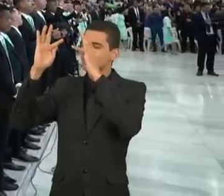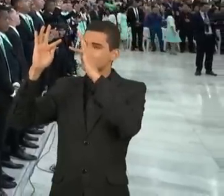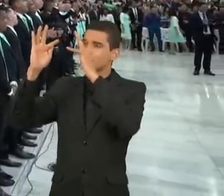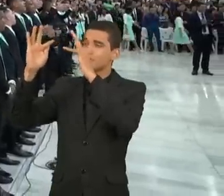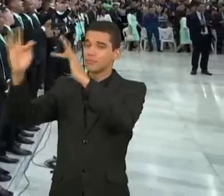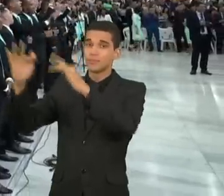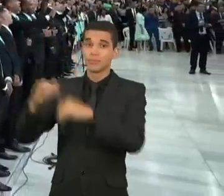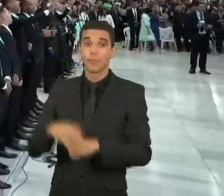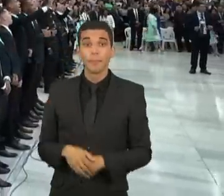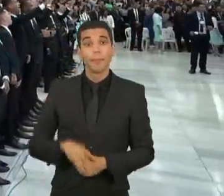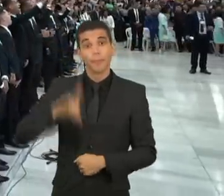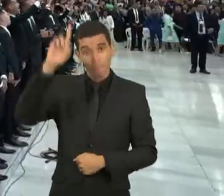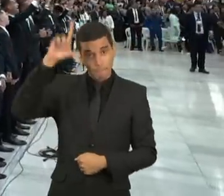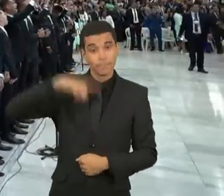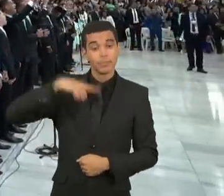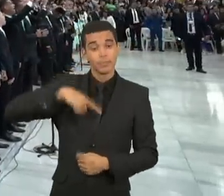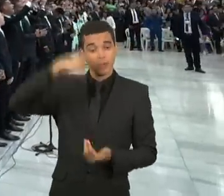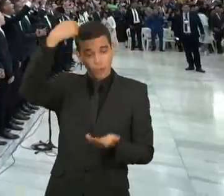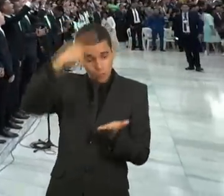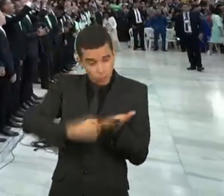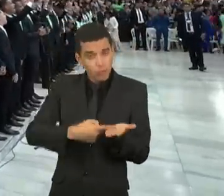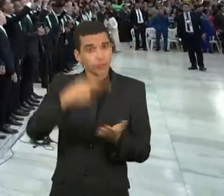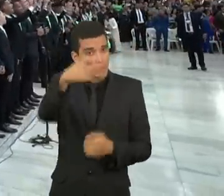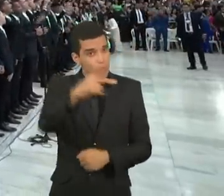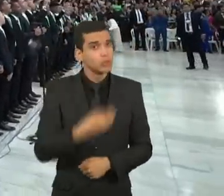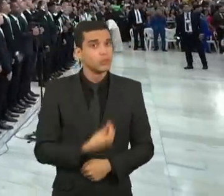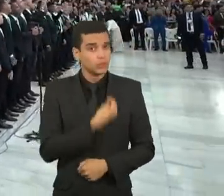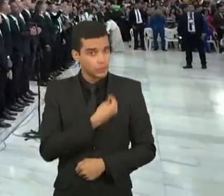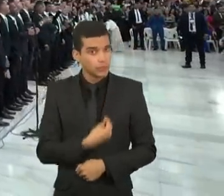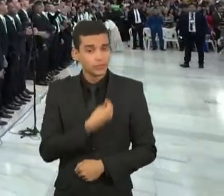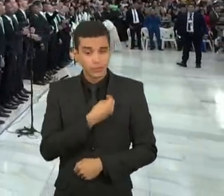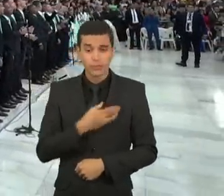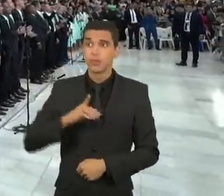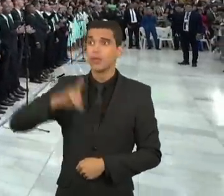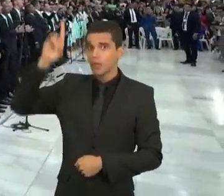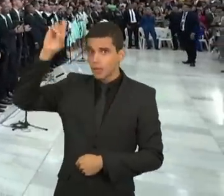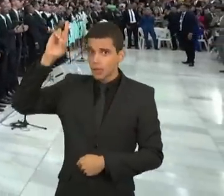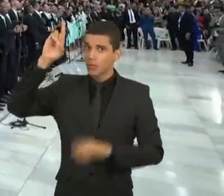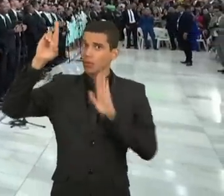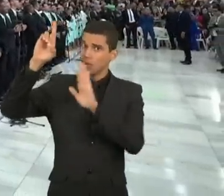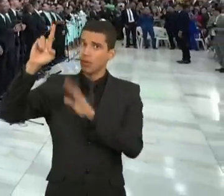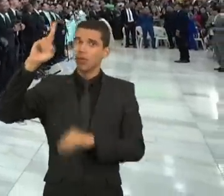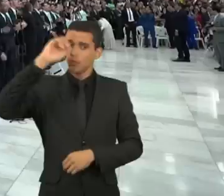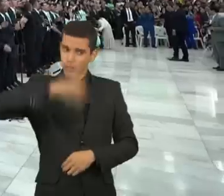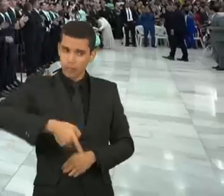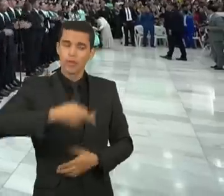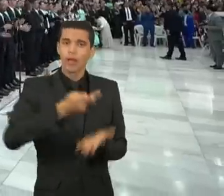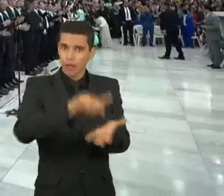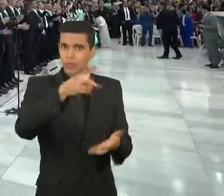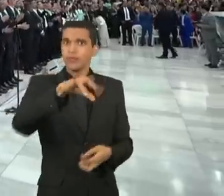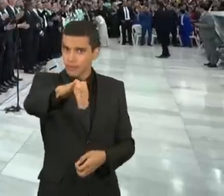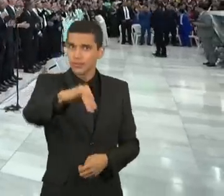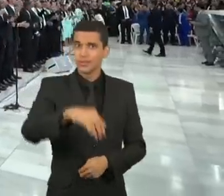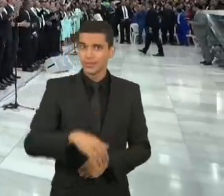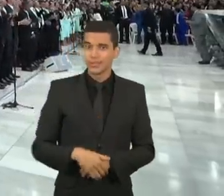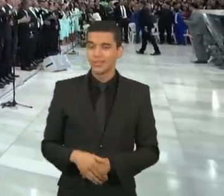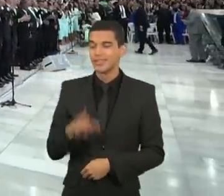Deus tem uma aliança com a tua vida, e da parte dele vai acontecer. Diga, Deus